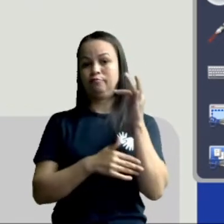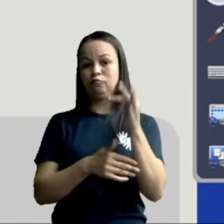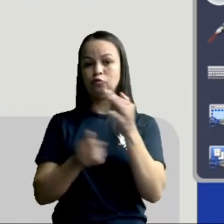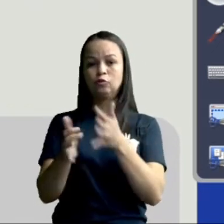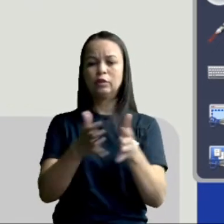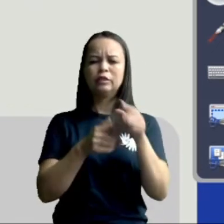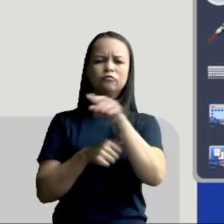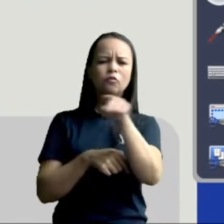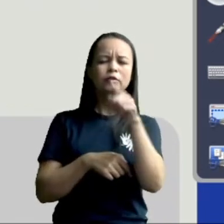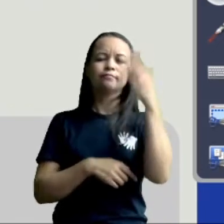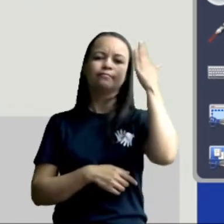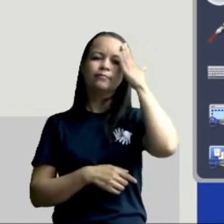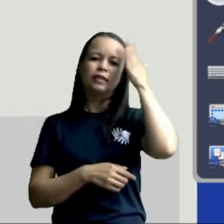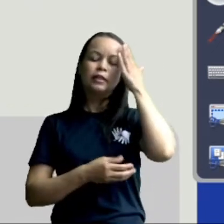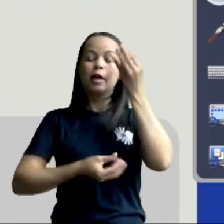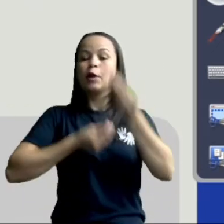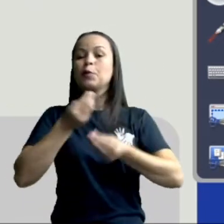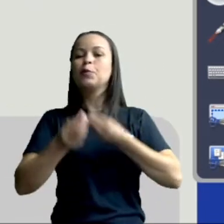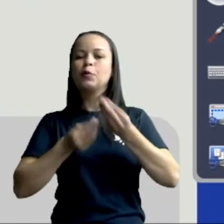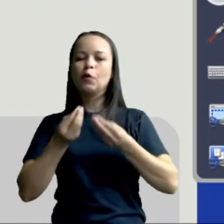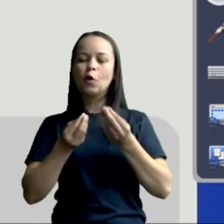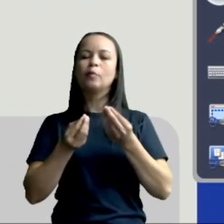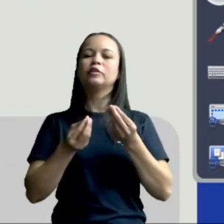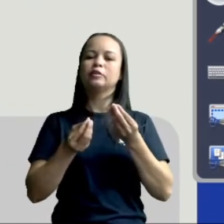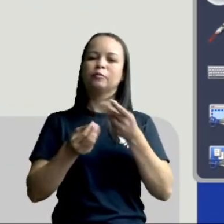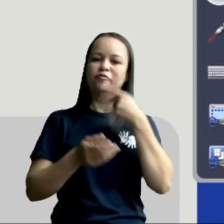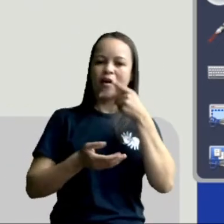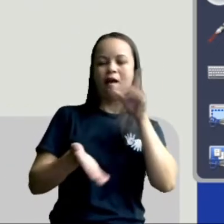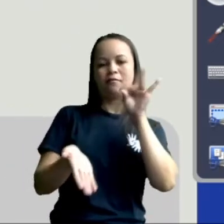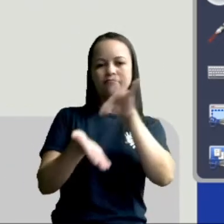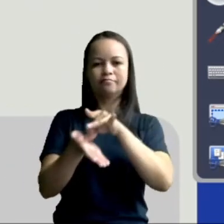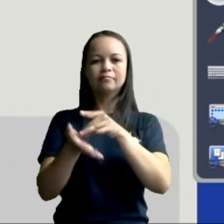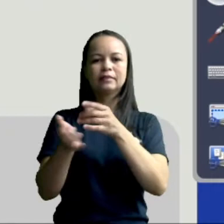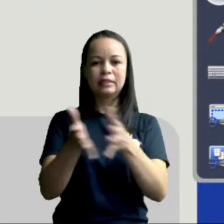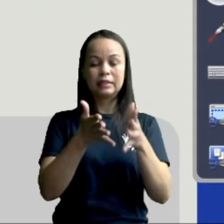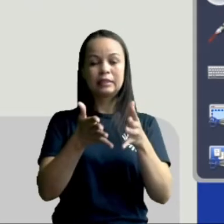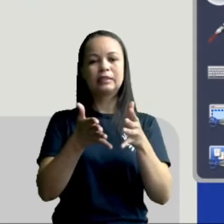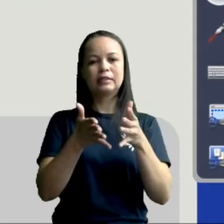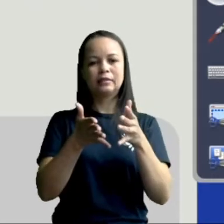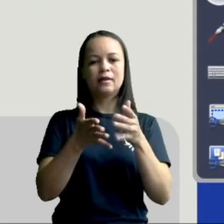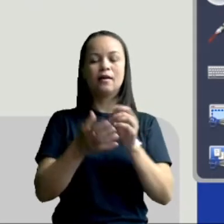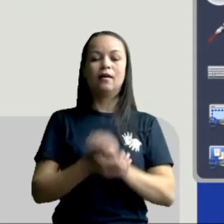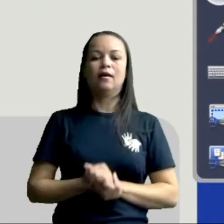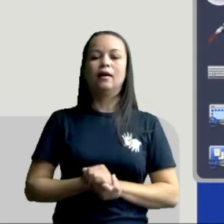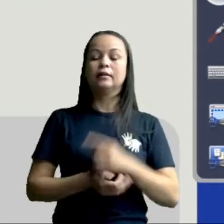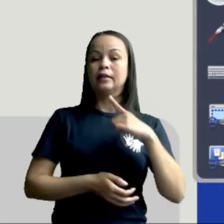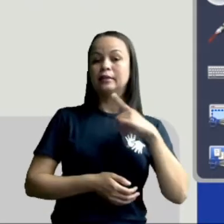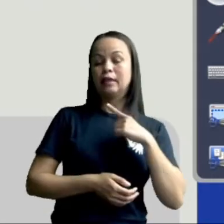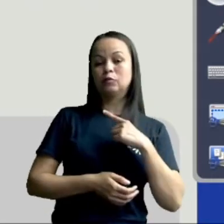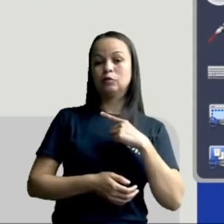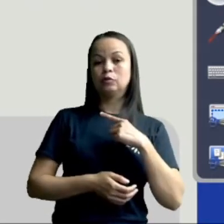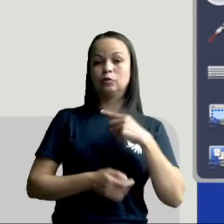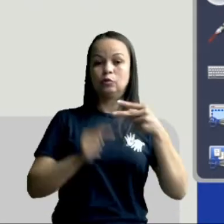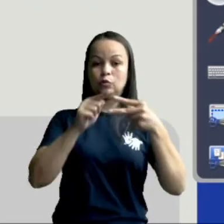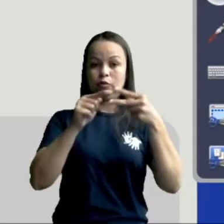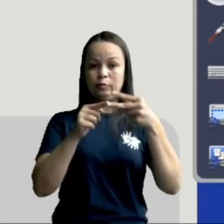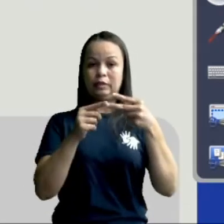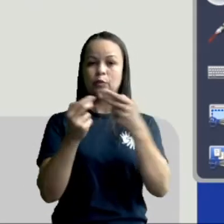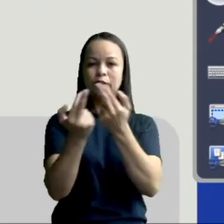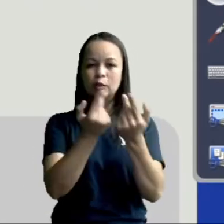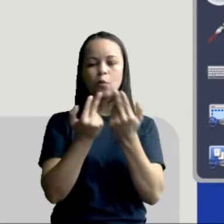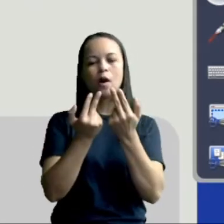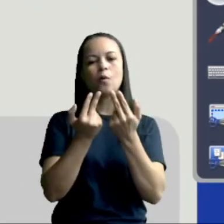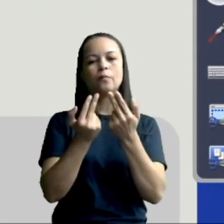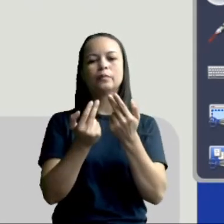vocês vão entender como que a gente pode afirmar isso daqui. Então, se a gente diz que temos duas expressões iguais, com